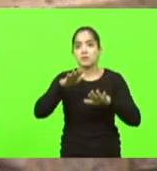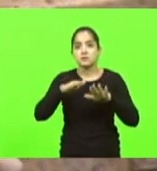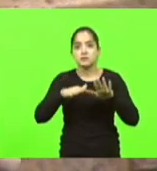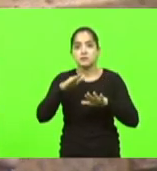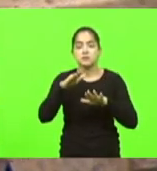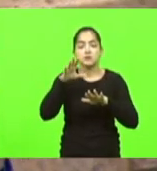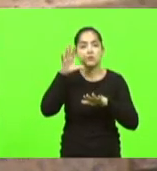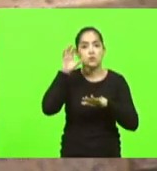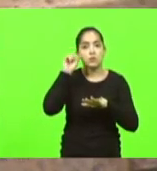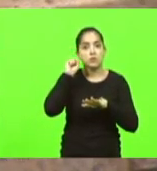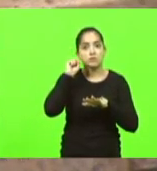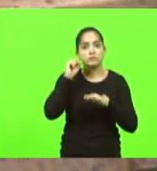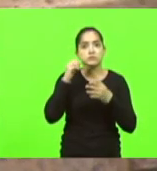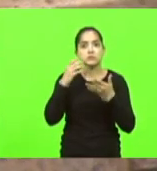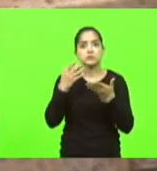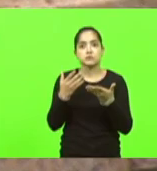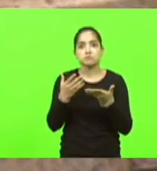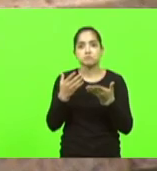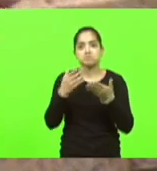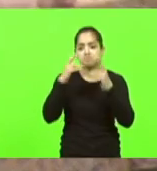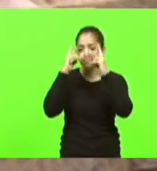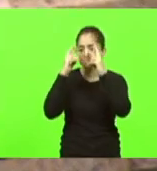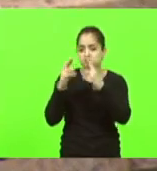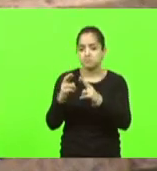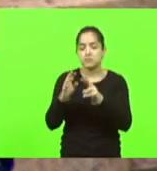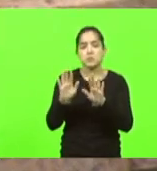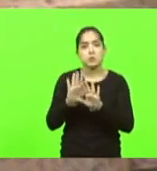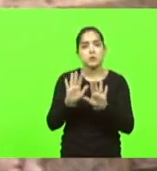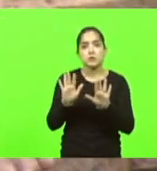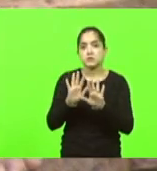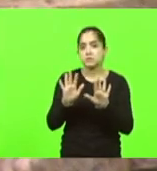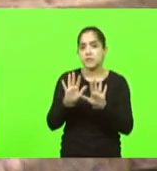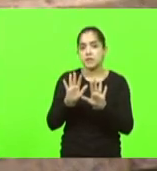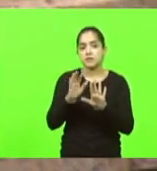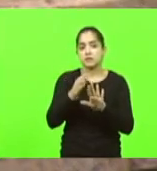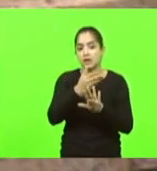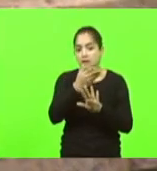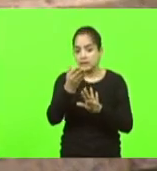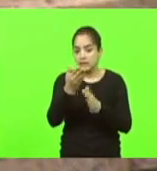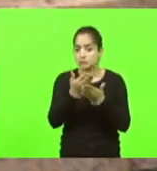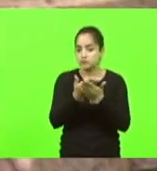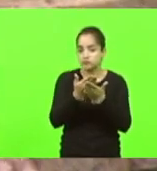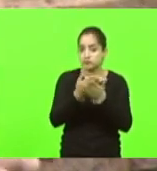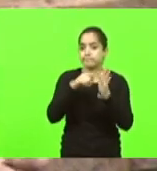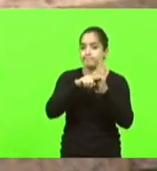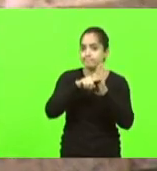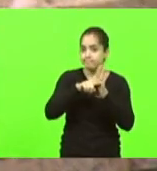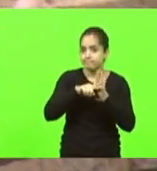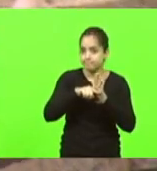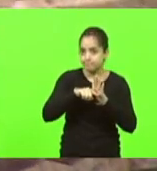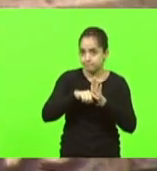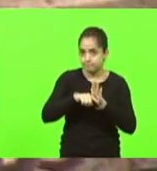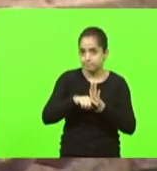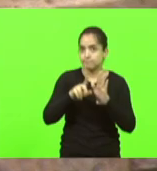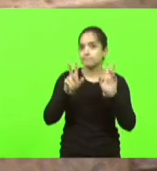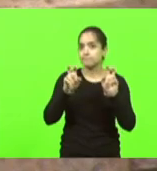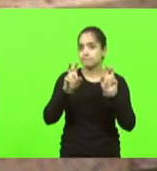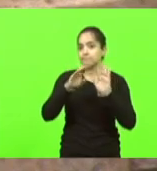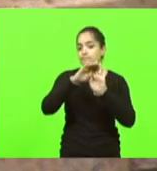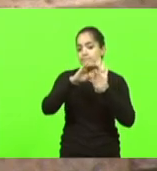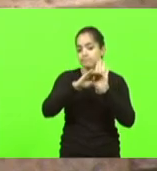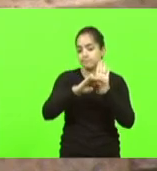falas aqui que parece não respeitar aqueles deputados que estudaram que Zig foram a fundo lá na matéria